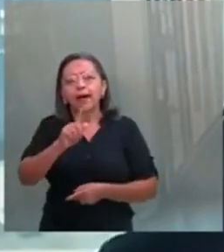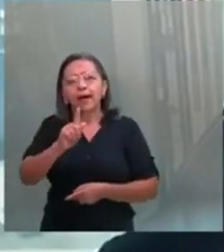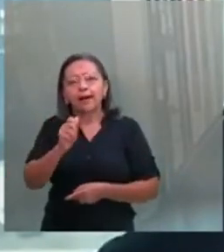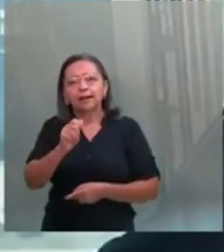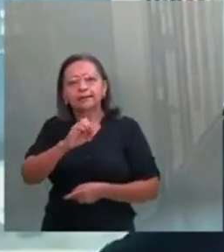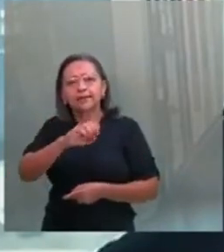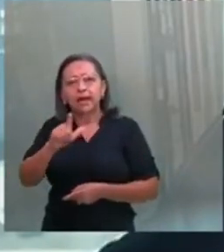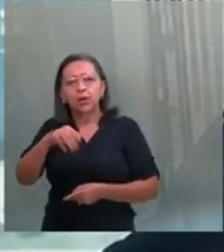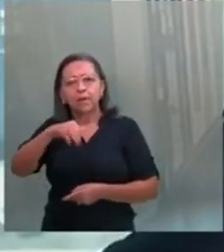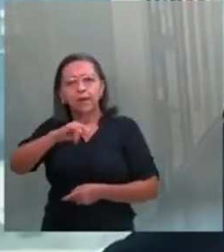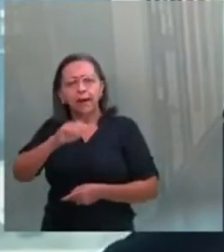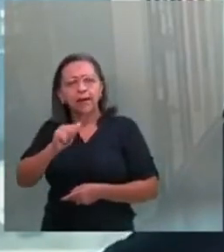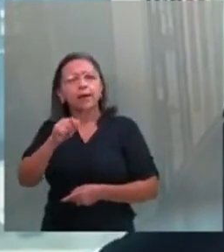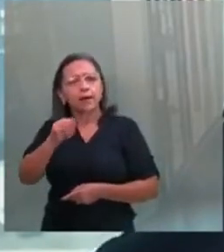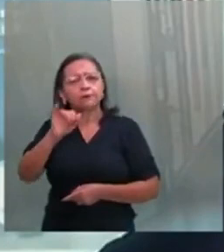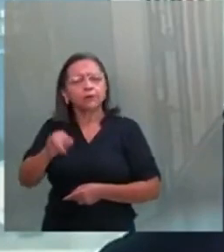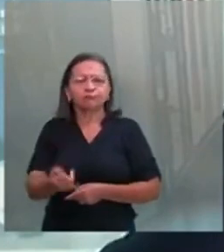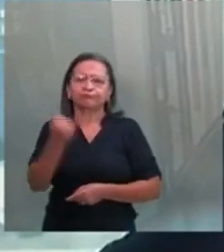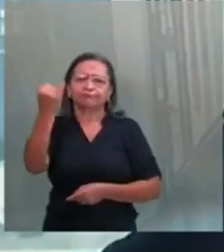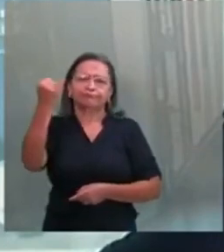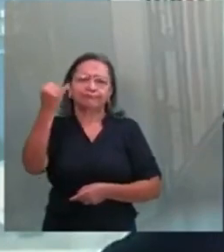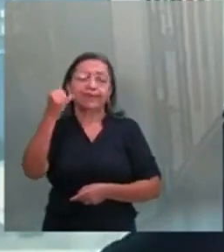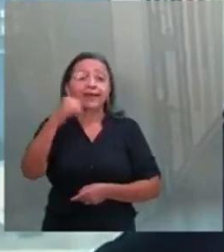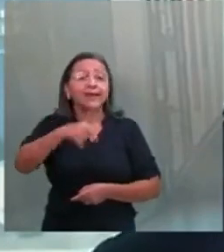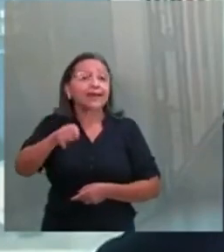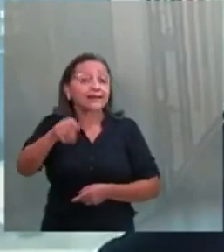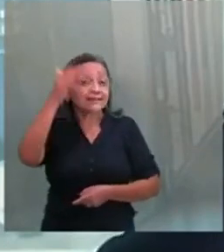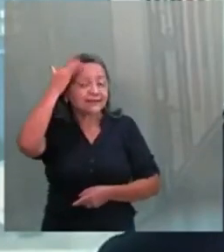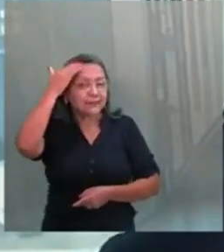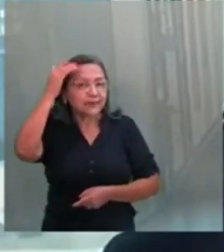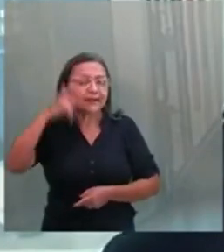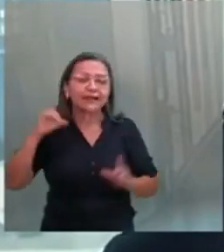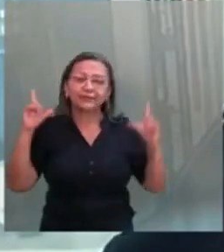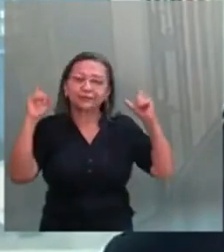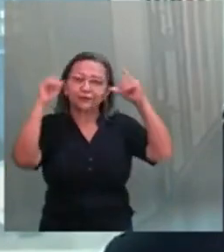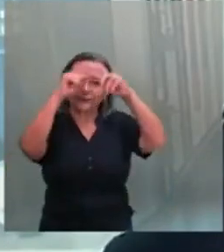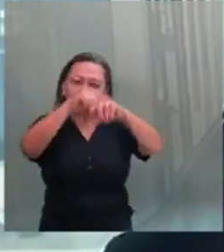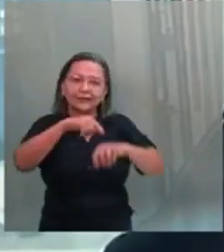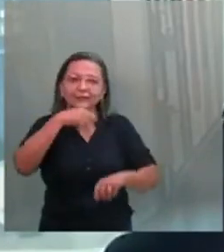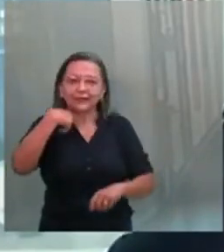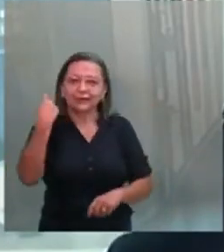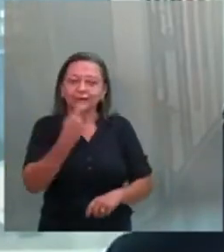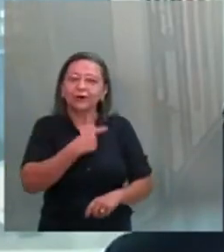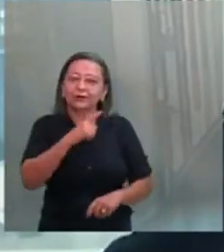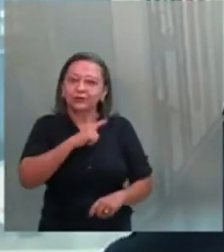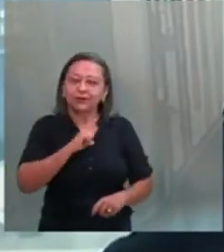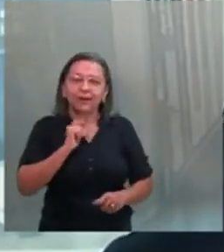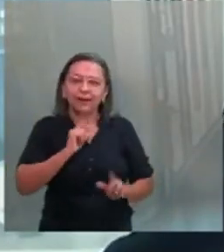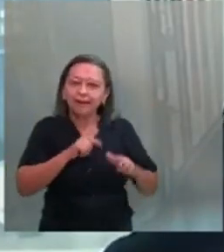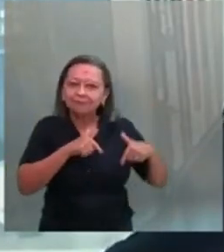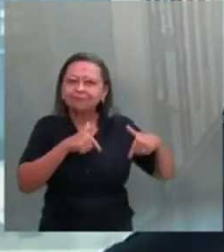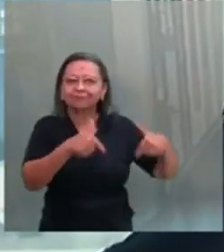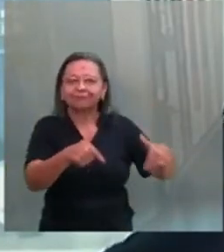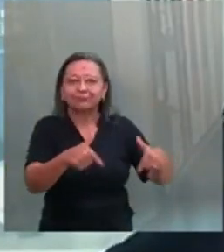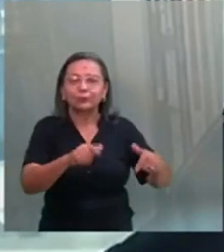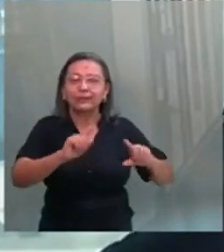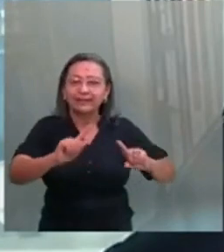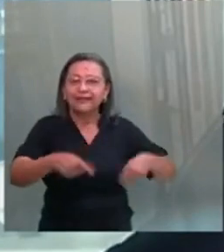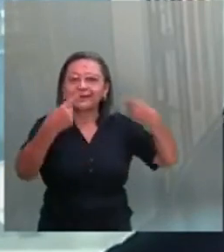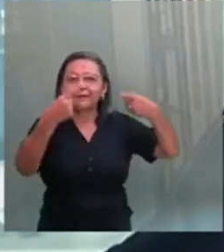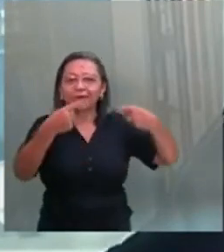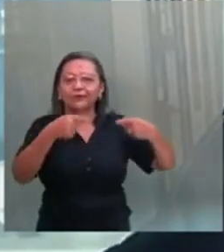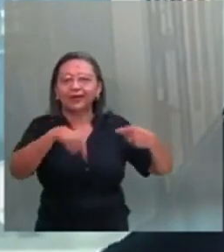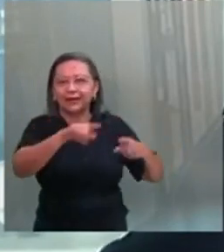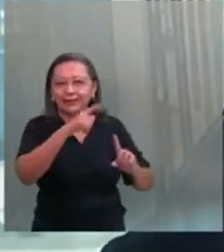que foi importantíssimo, porque ele sabia das dificuldades que as pessoas do Senado tinham para encarar um desafio daquele